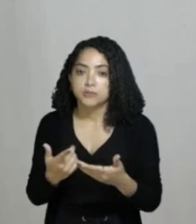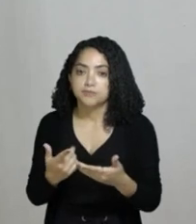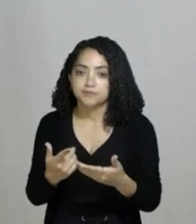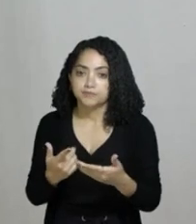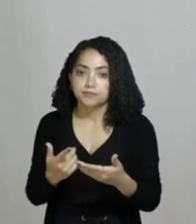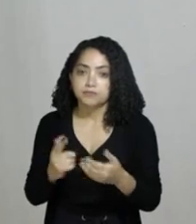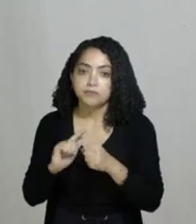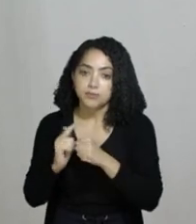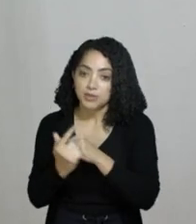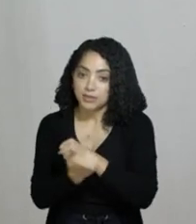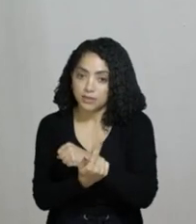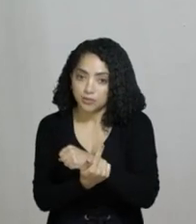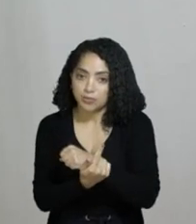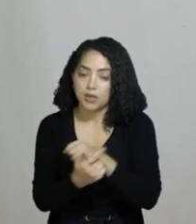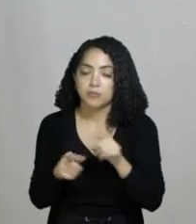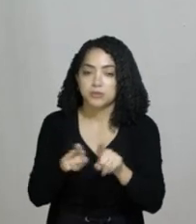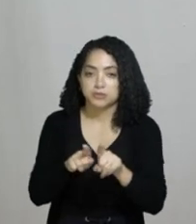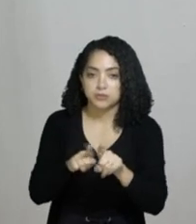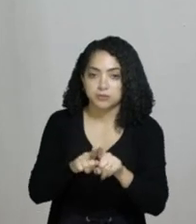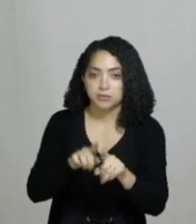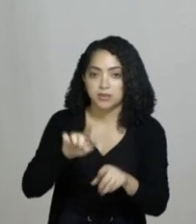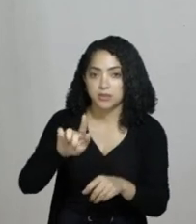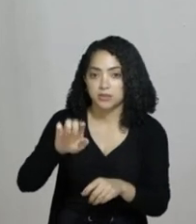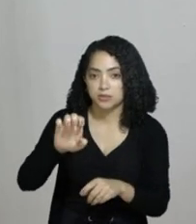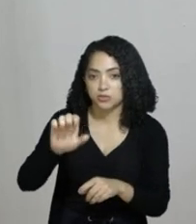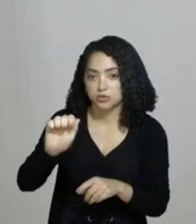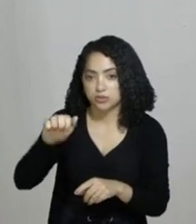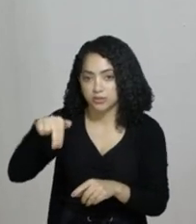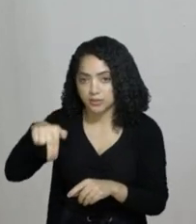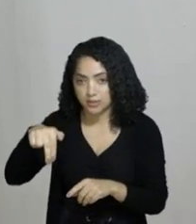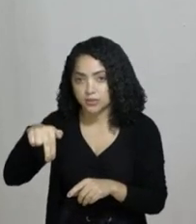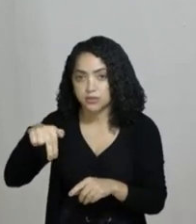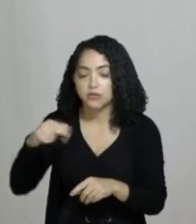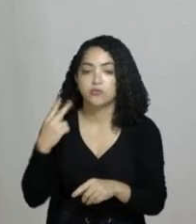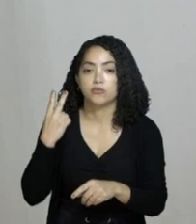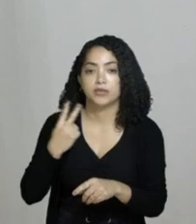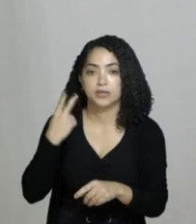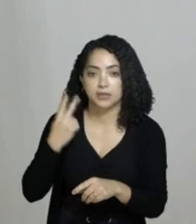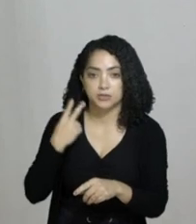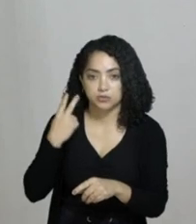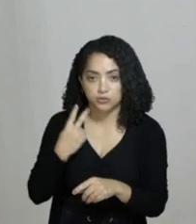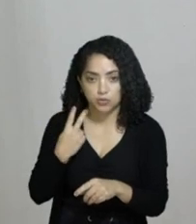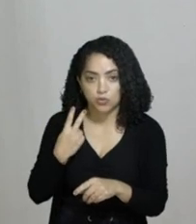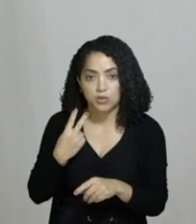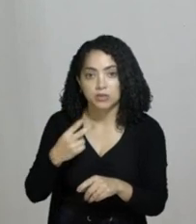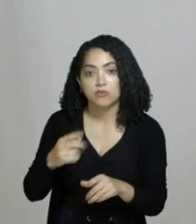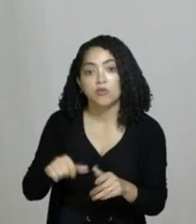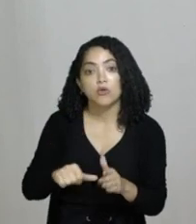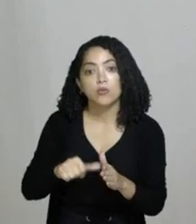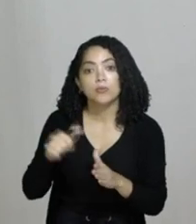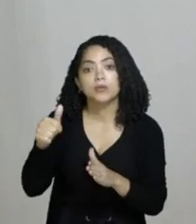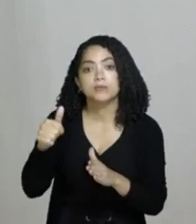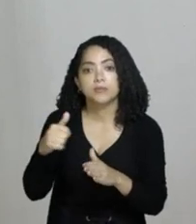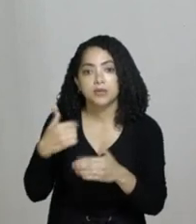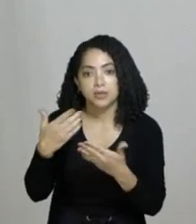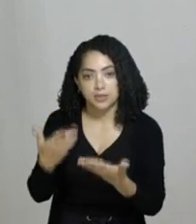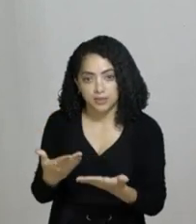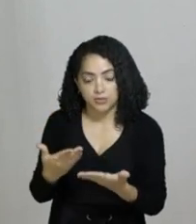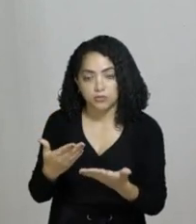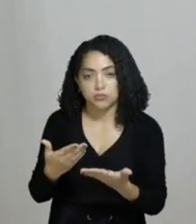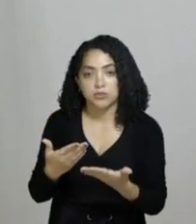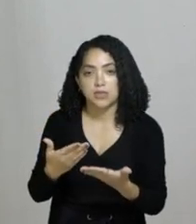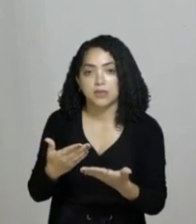vereador Jean Ricardo de Garopaba que foi o percursor percursor da tarefa